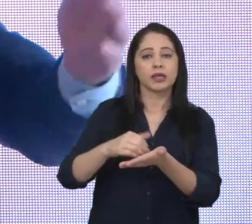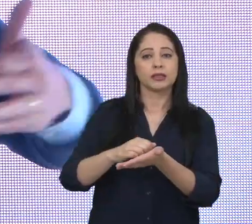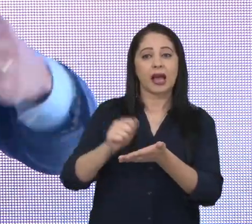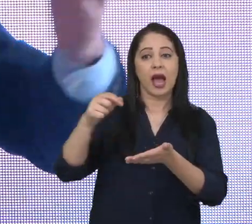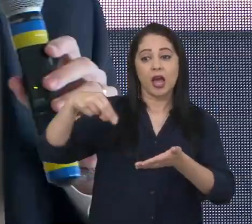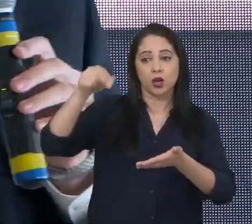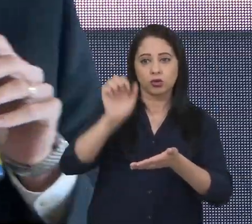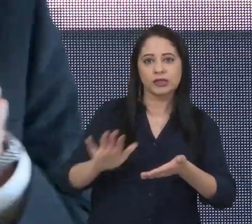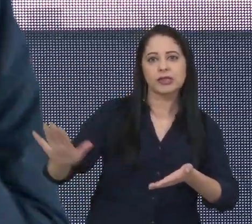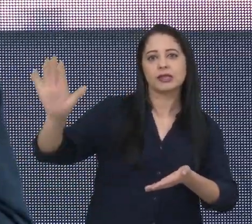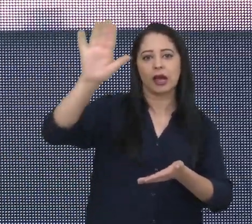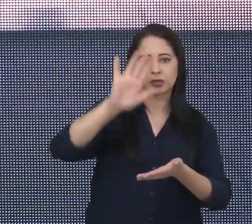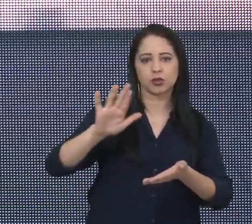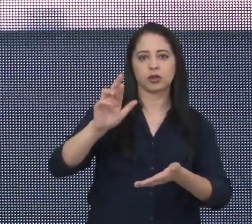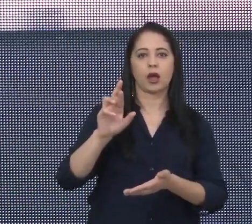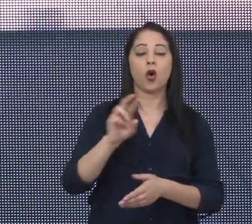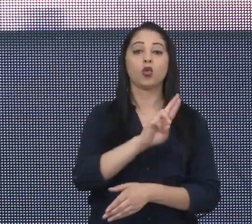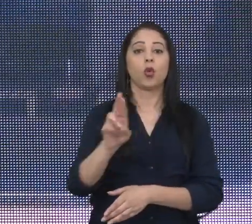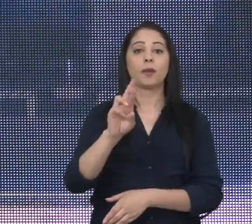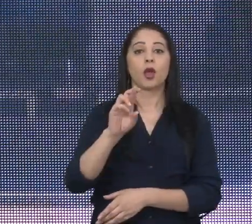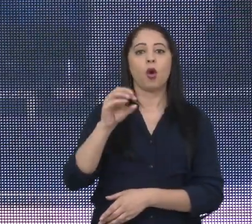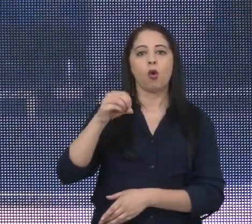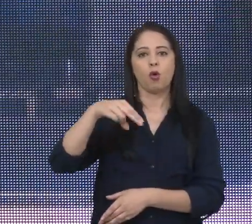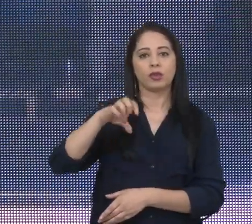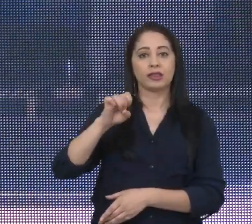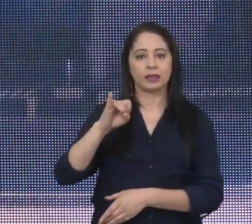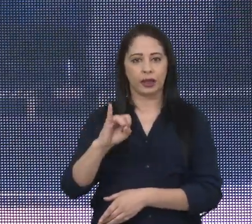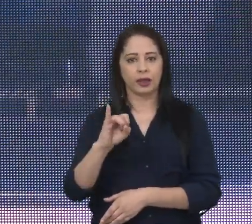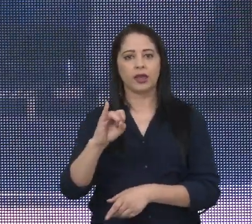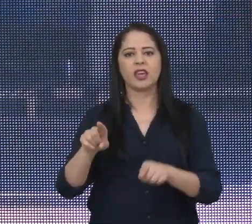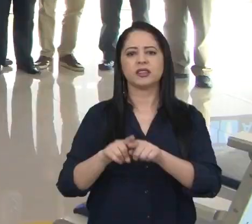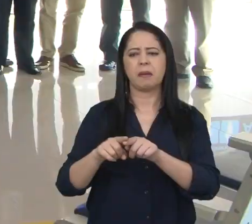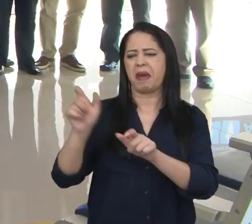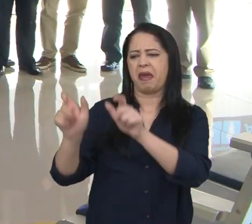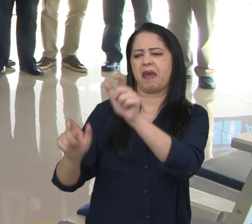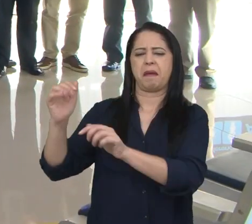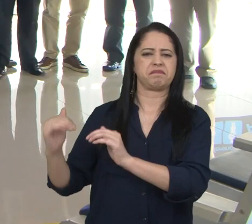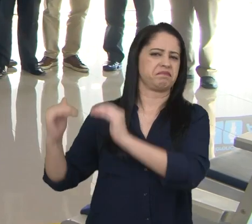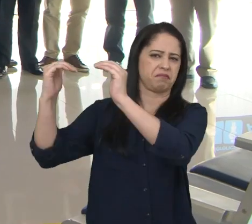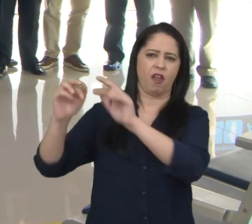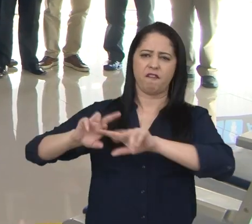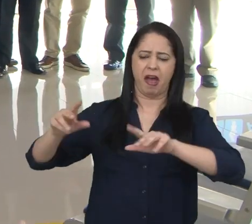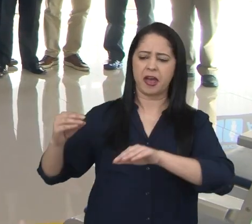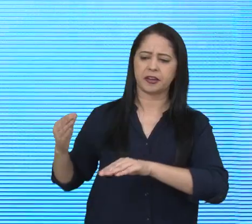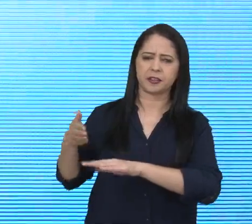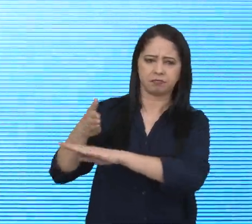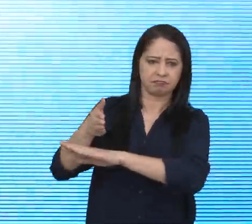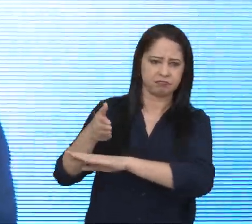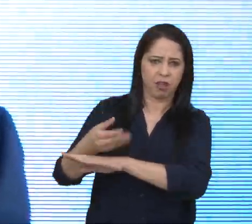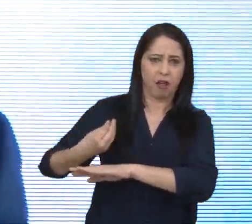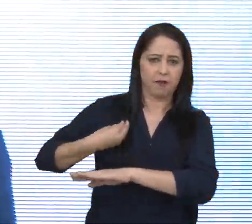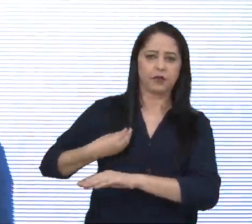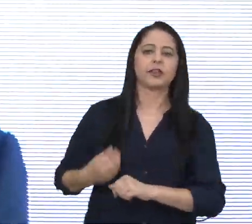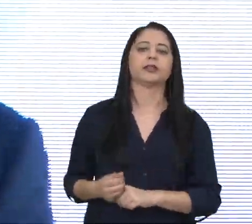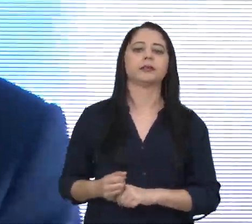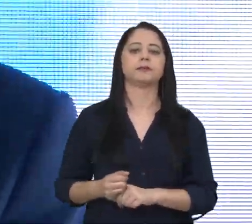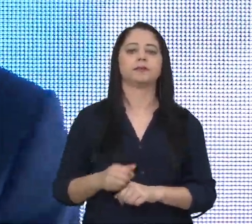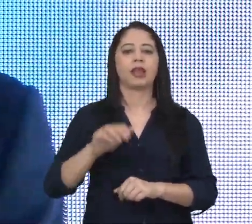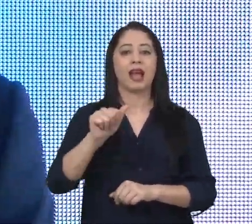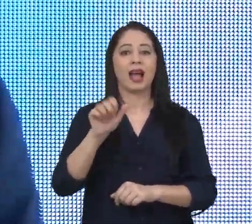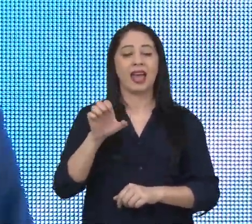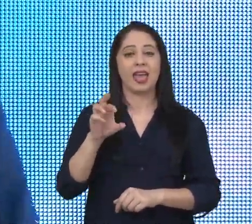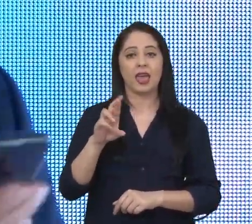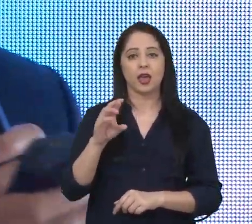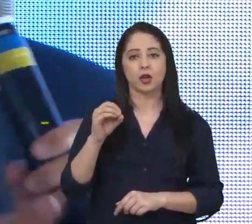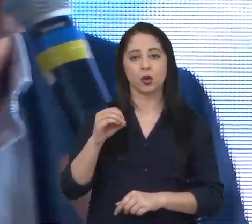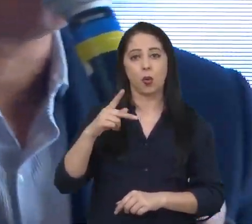Anderson Farias, do secretário nacional de aviação civil Ronei Gransman e outras autoridades. Para Eduardo Valle,